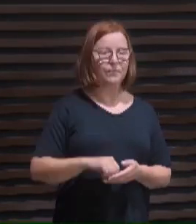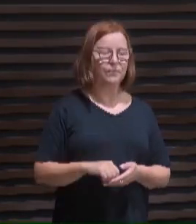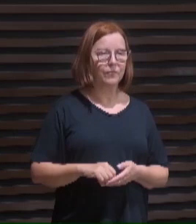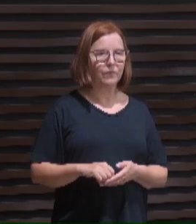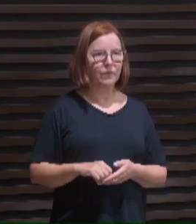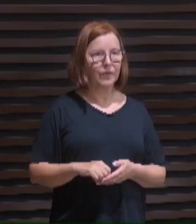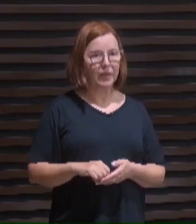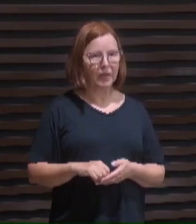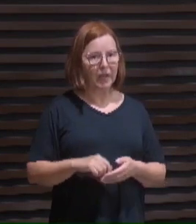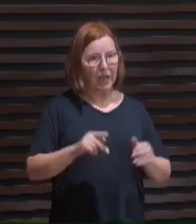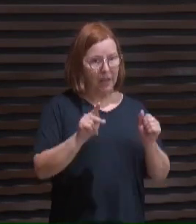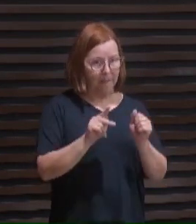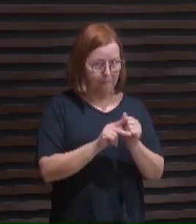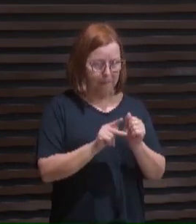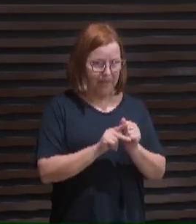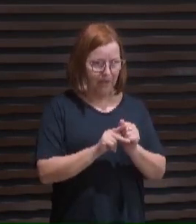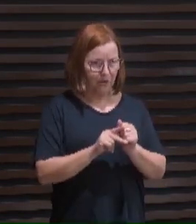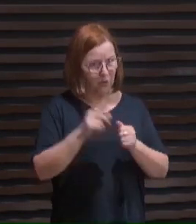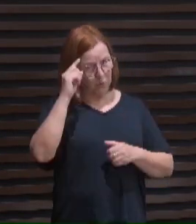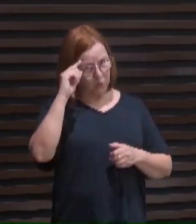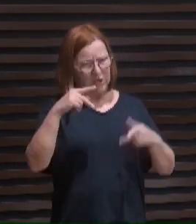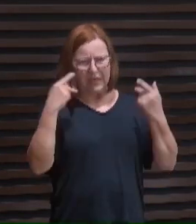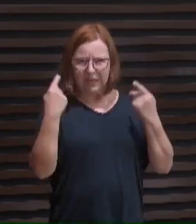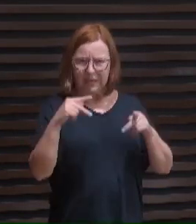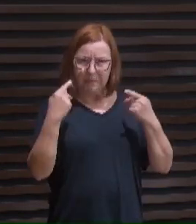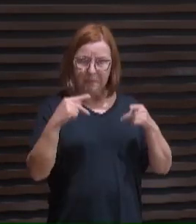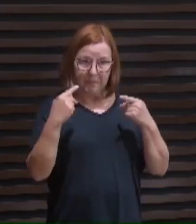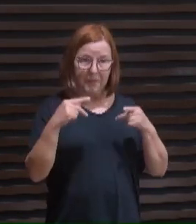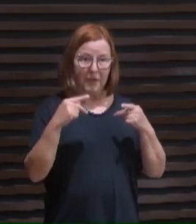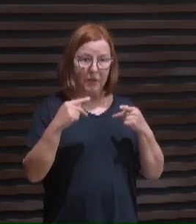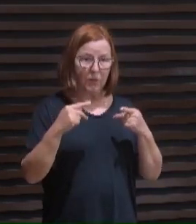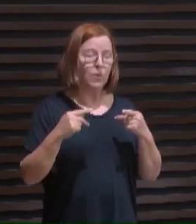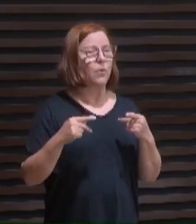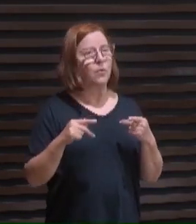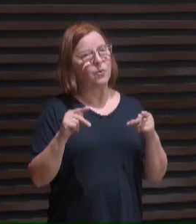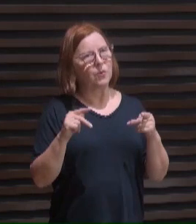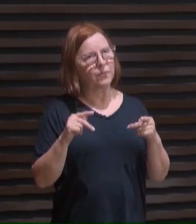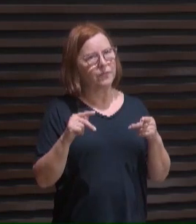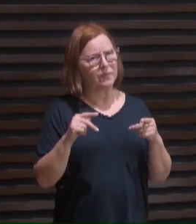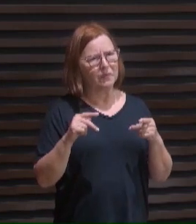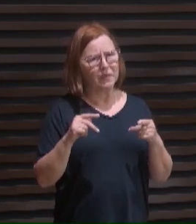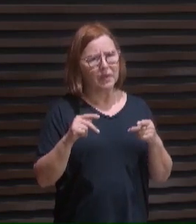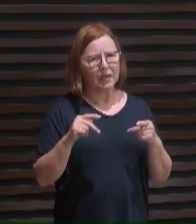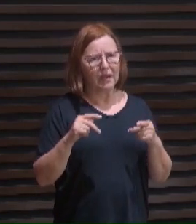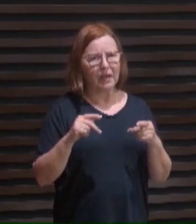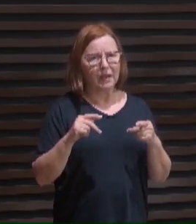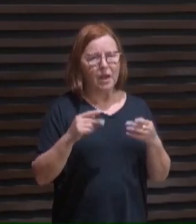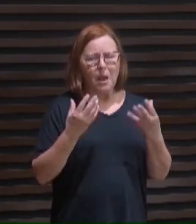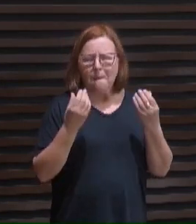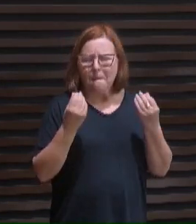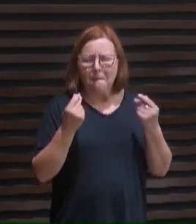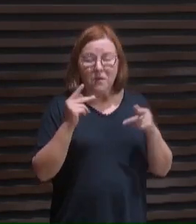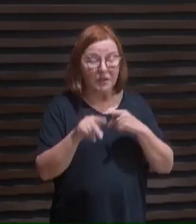triplicou ou quintuplicou o que Jesus fez no seu ministério de 3 anos. Só abriu a boca e cerca